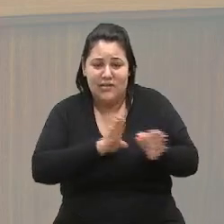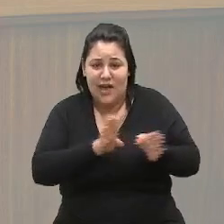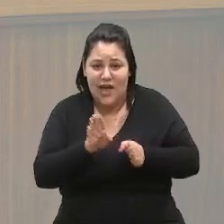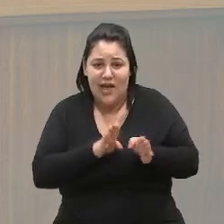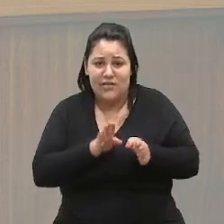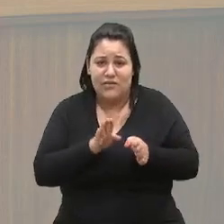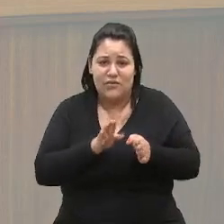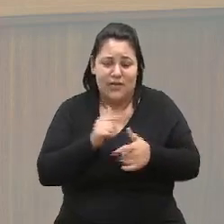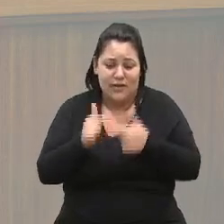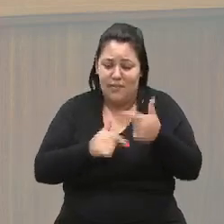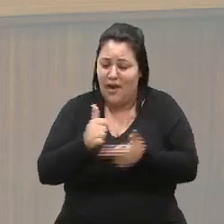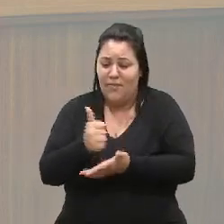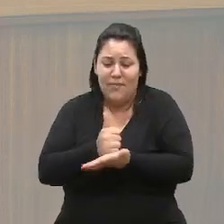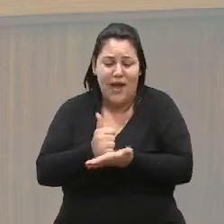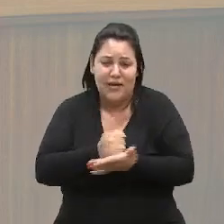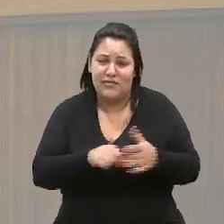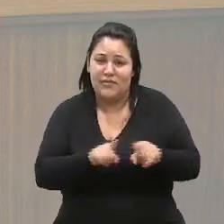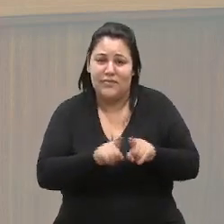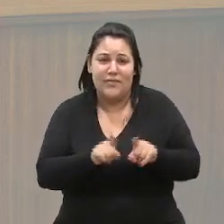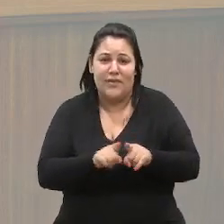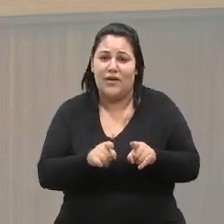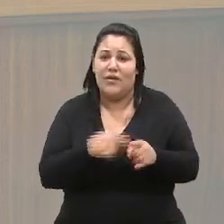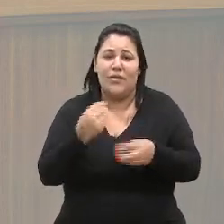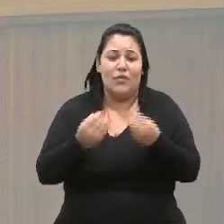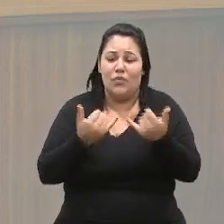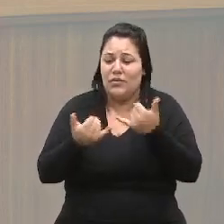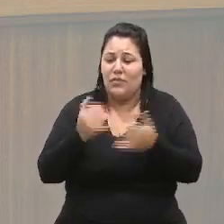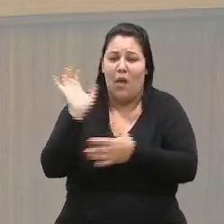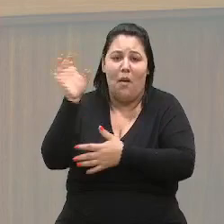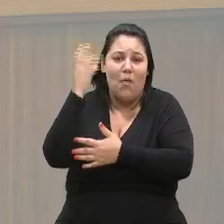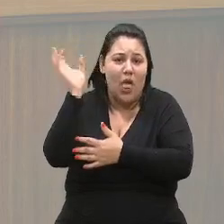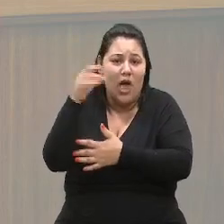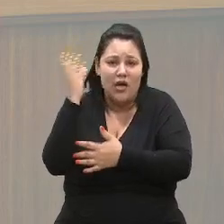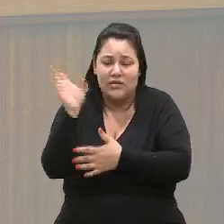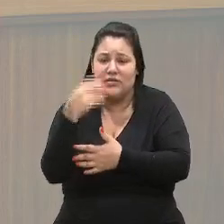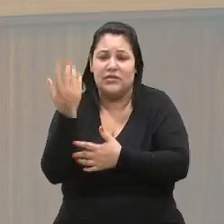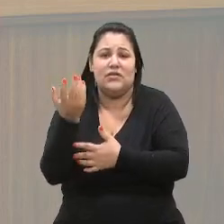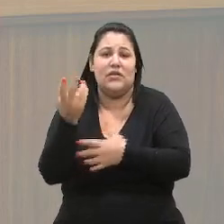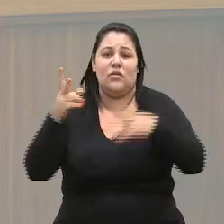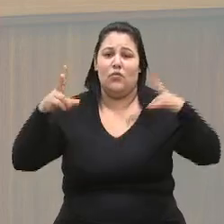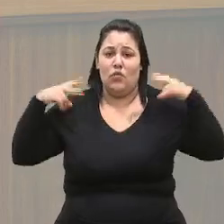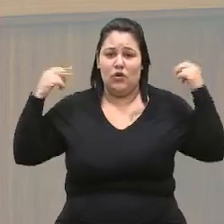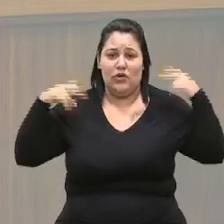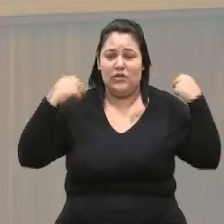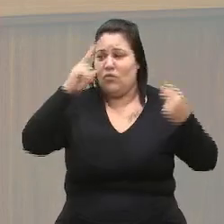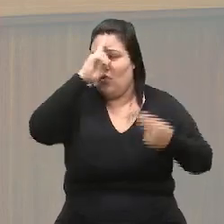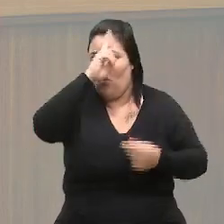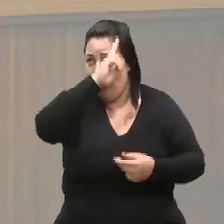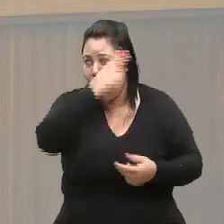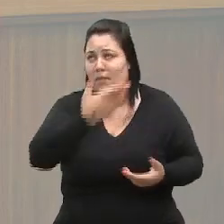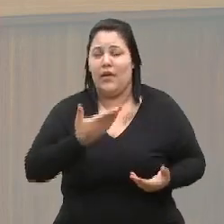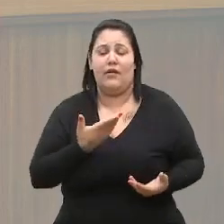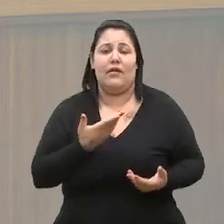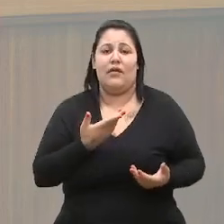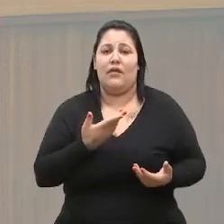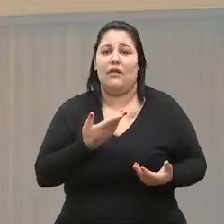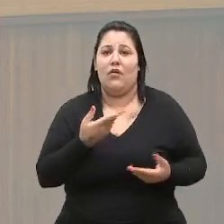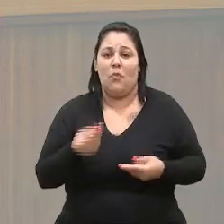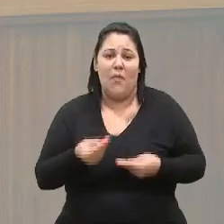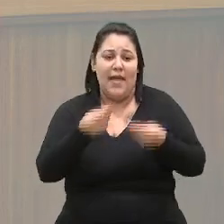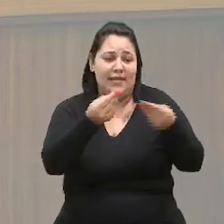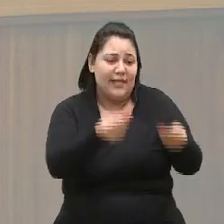serviços básicos, como uma ambulância, como um motorista por aplicativo, como uma entrega